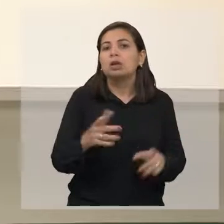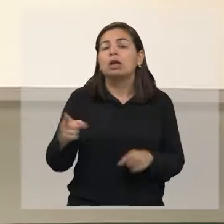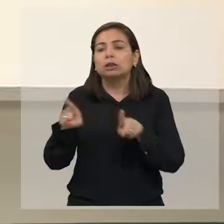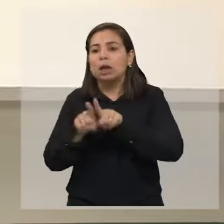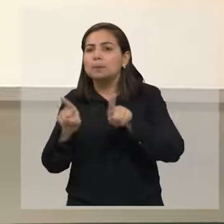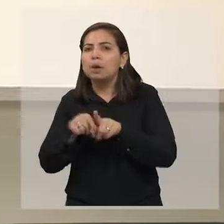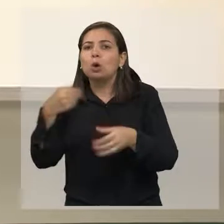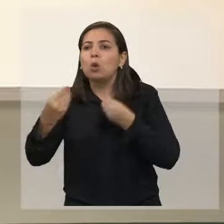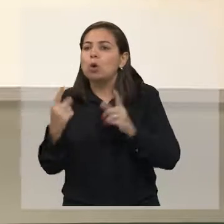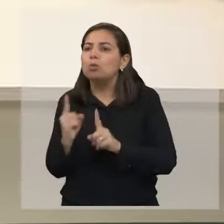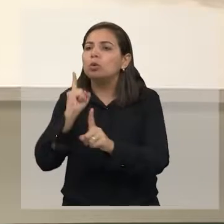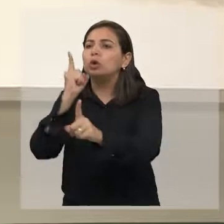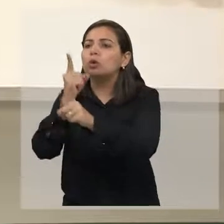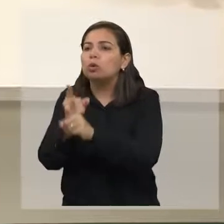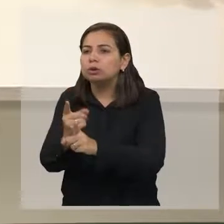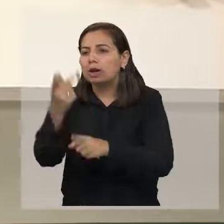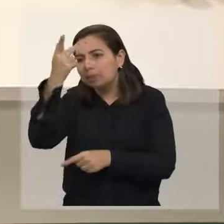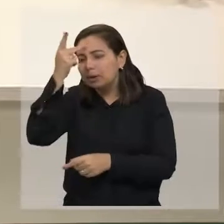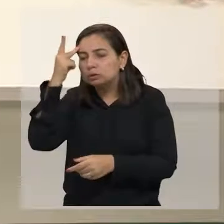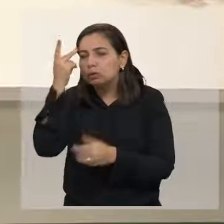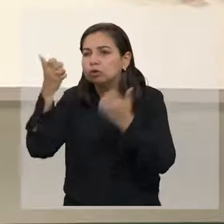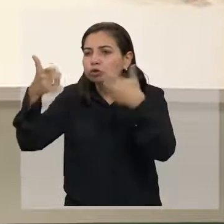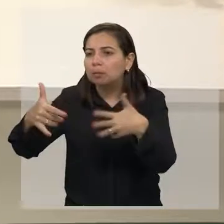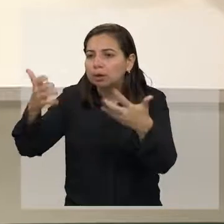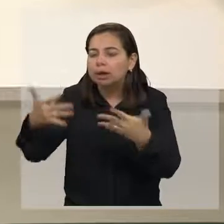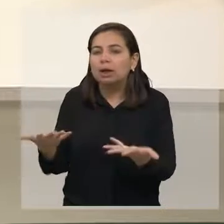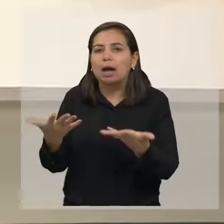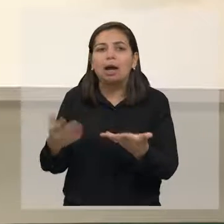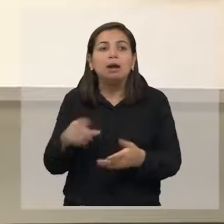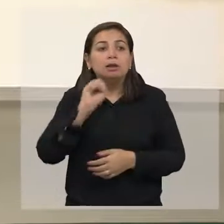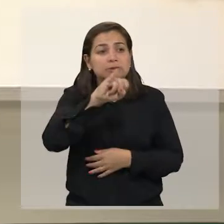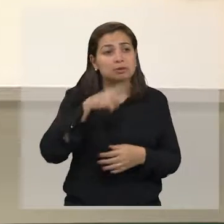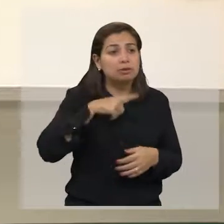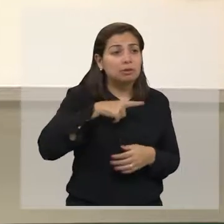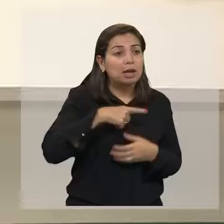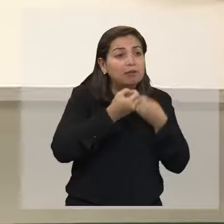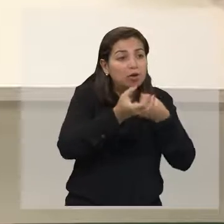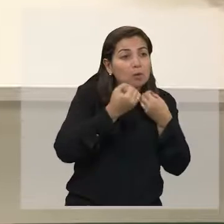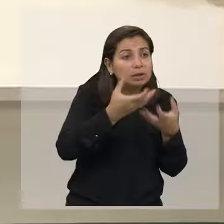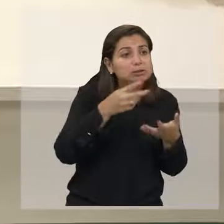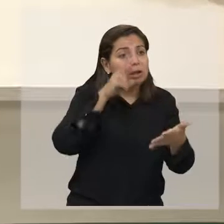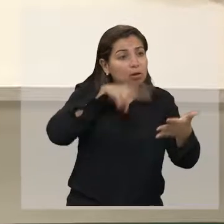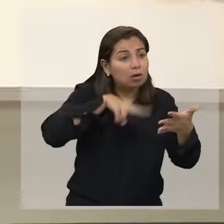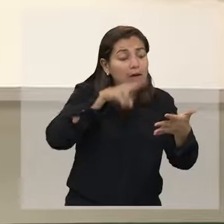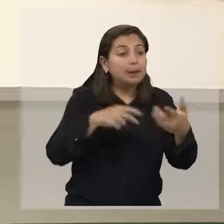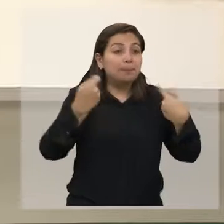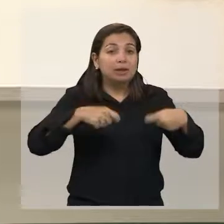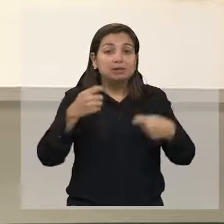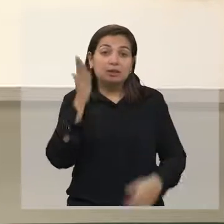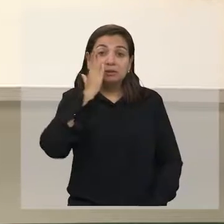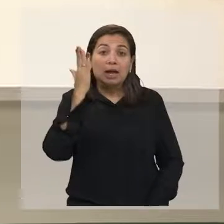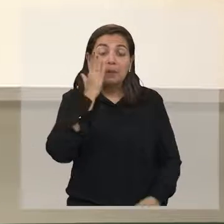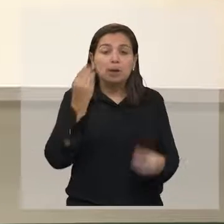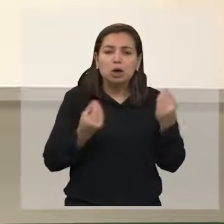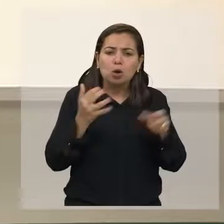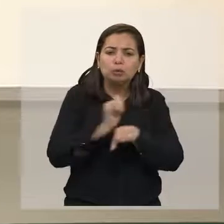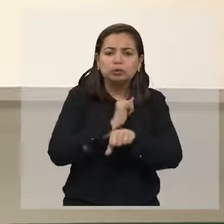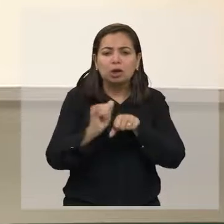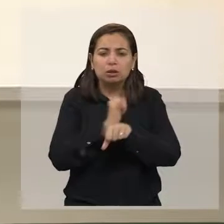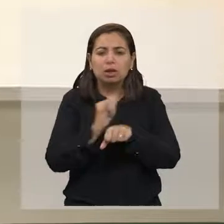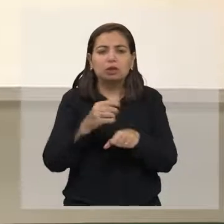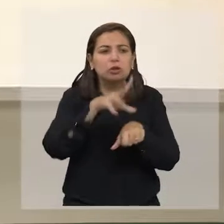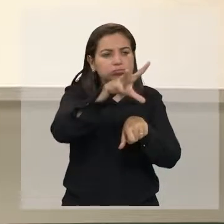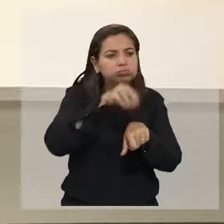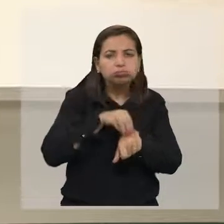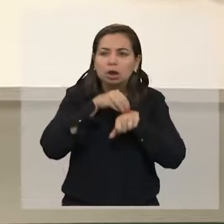ao outro, a fazer a leitura do que é informação verdadeira, de ter critérios para repassar